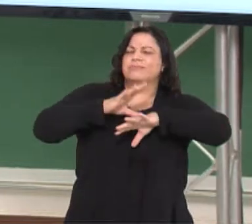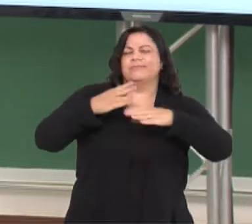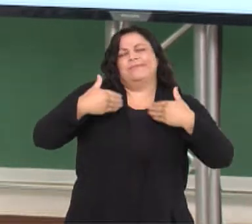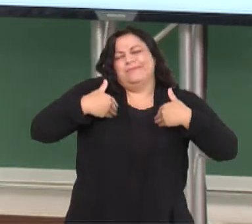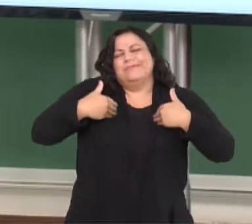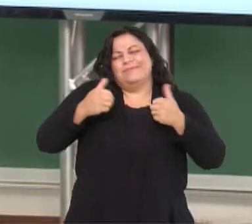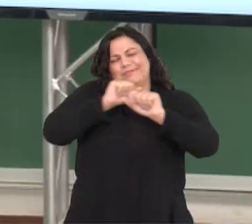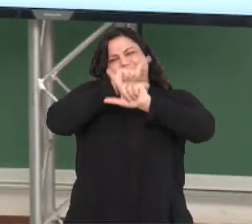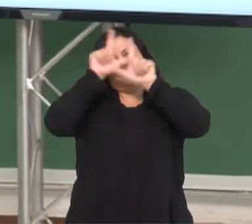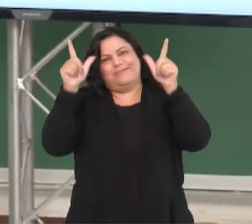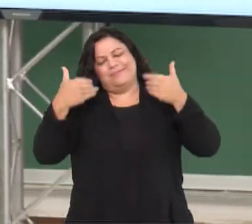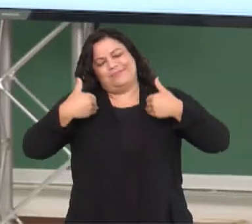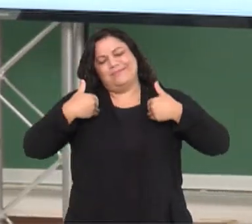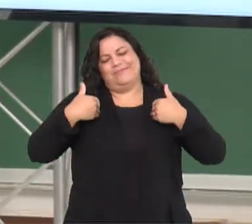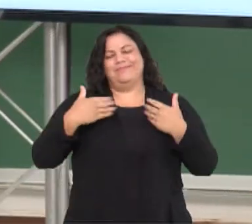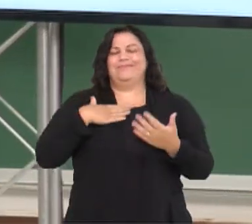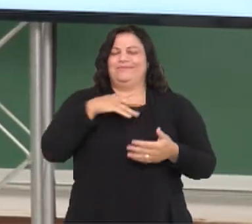meu lado.